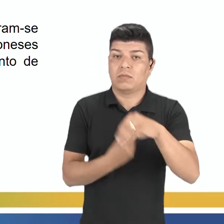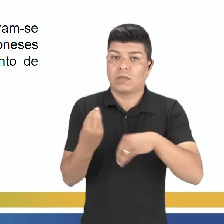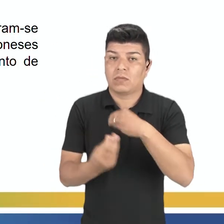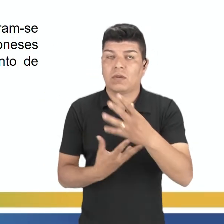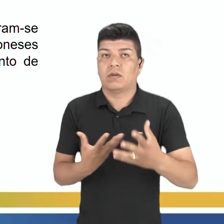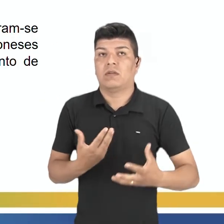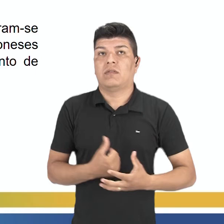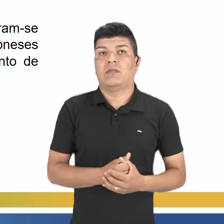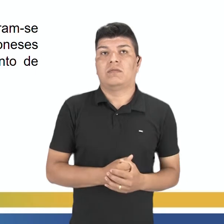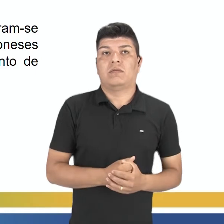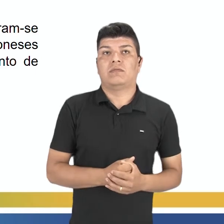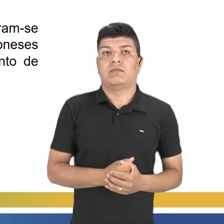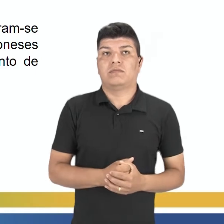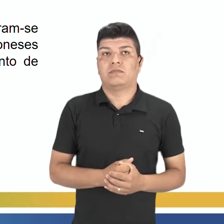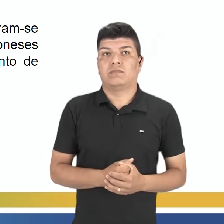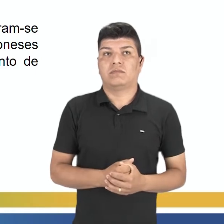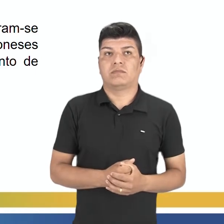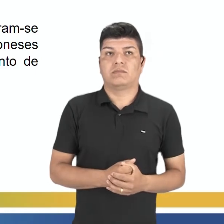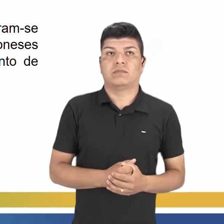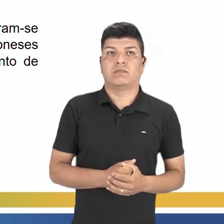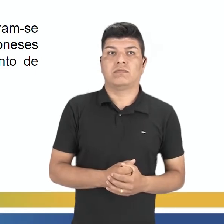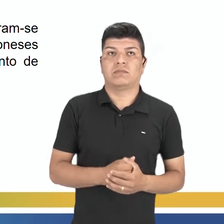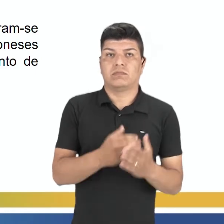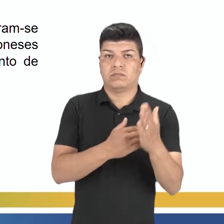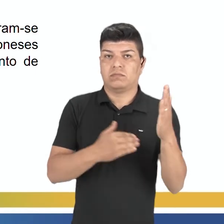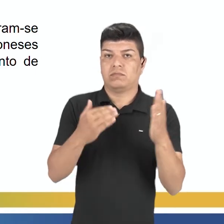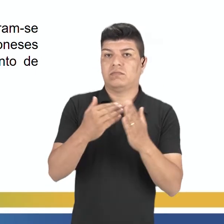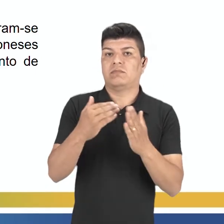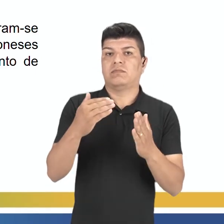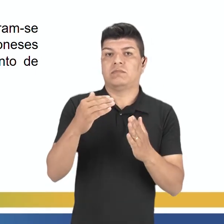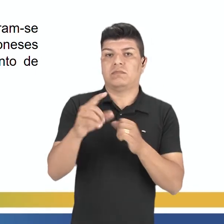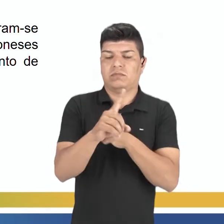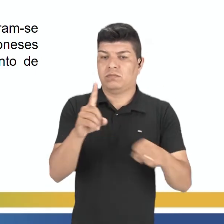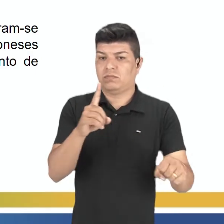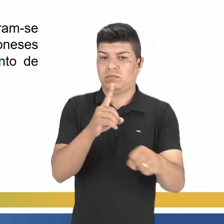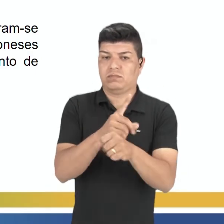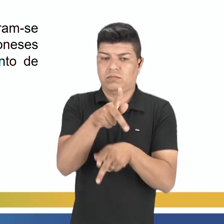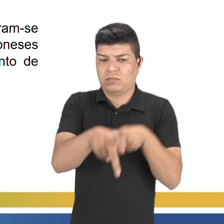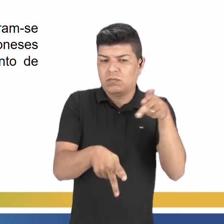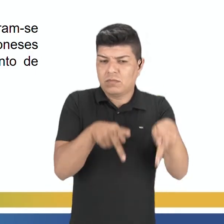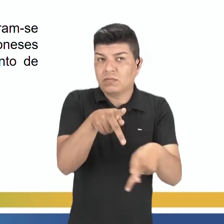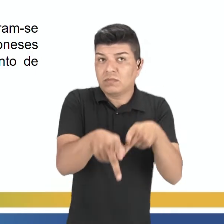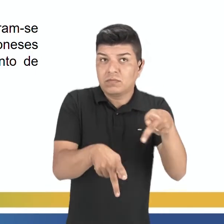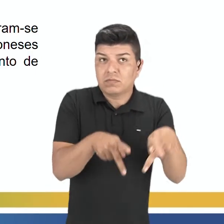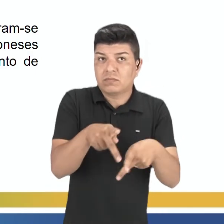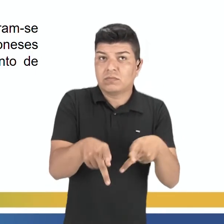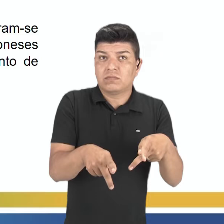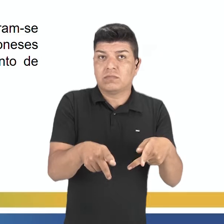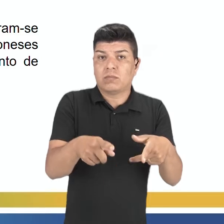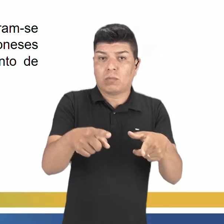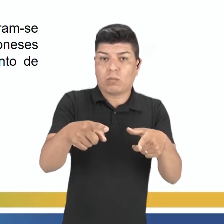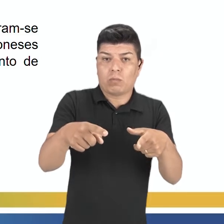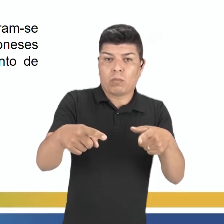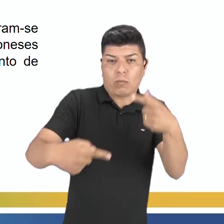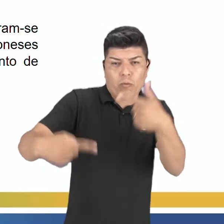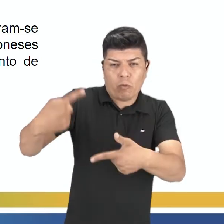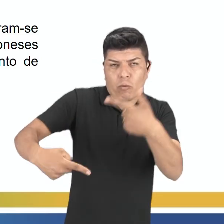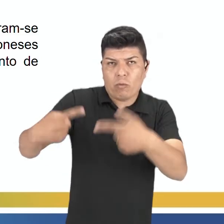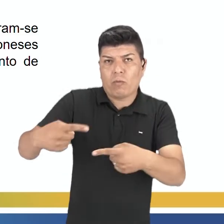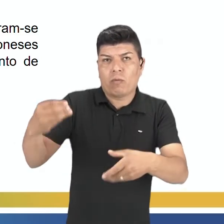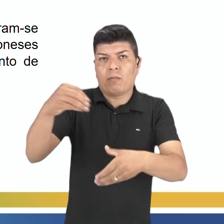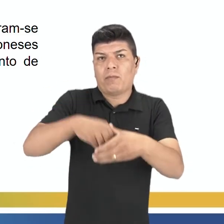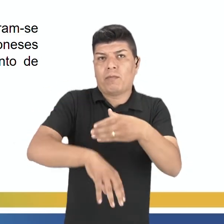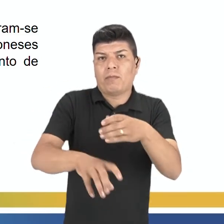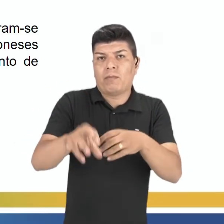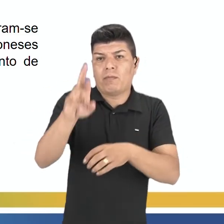envolve ao levante social, né? Ao levante popular, porque poderia haver conflitos dentro das